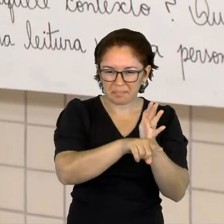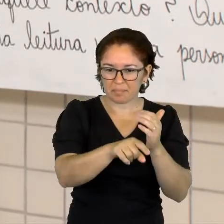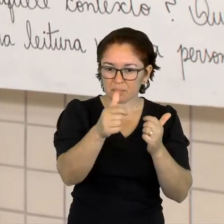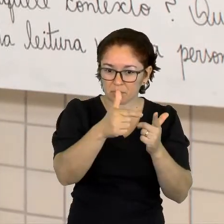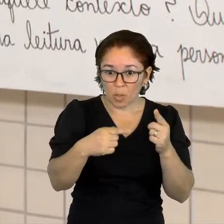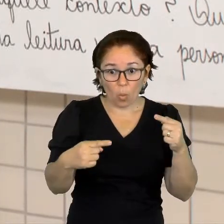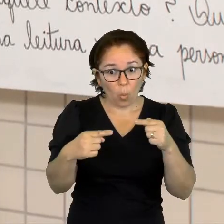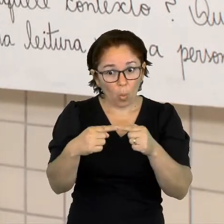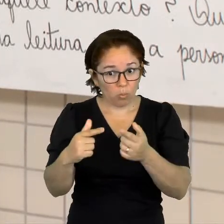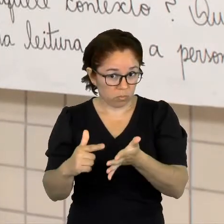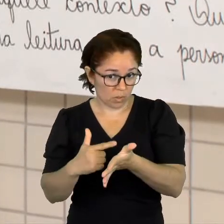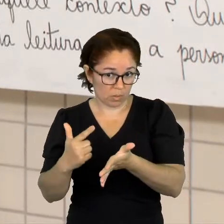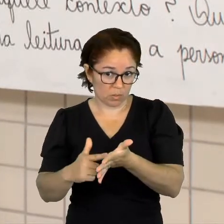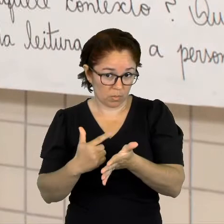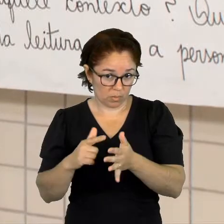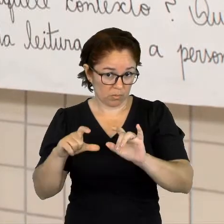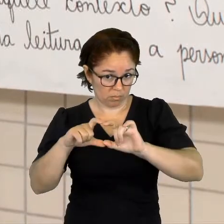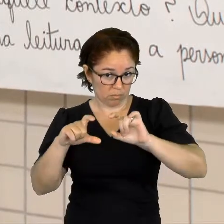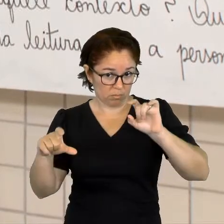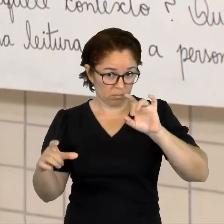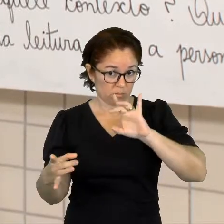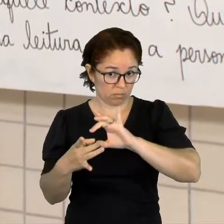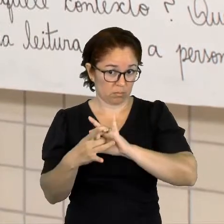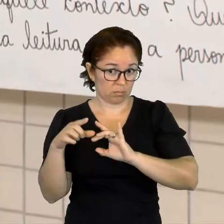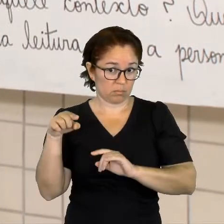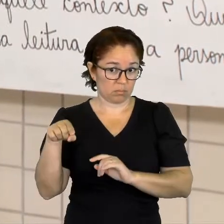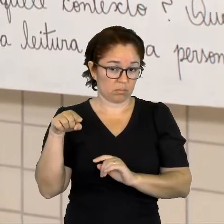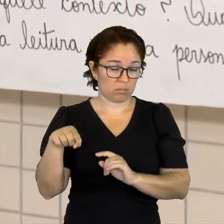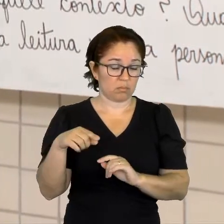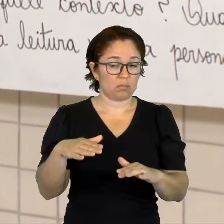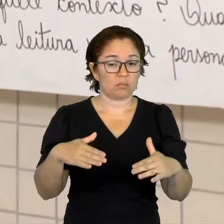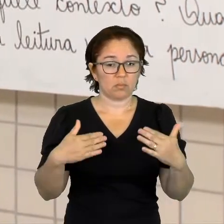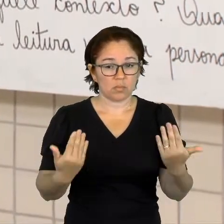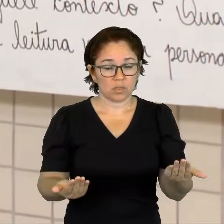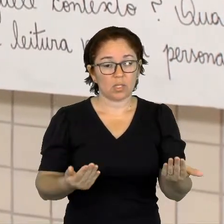livro, abordando a temática, né? E aí vocês